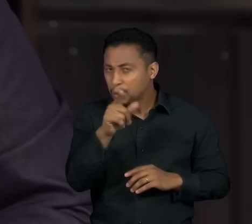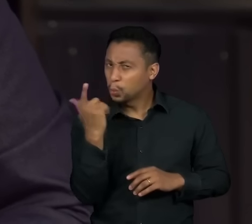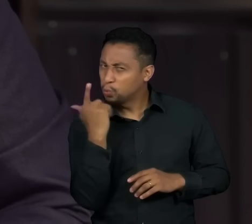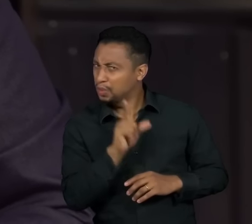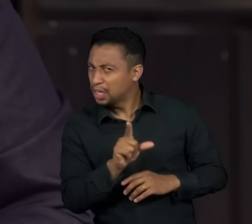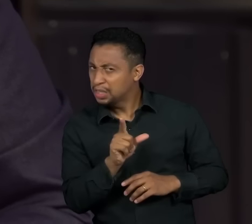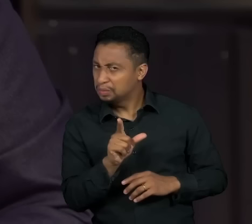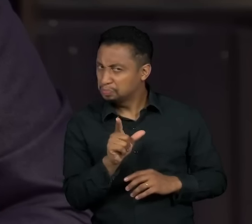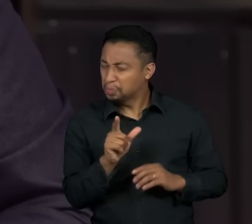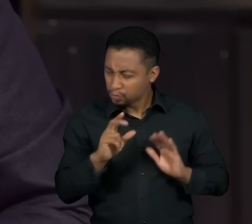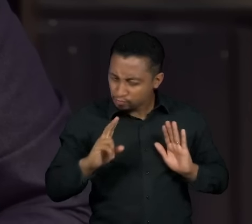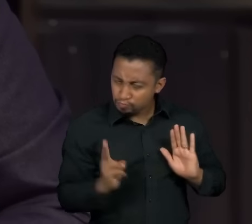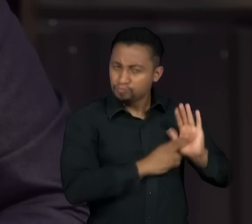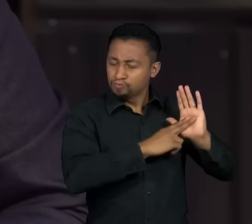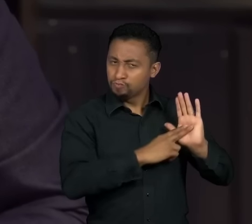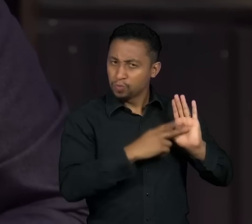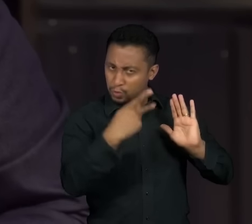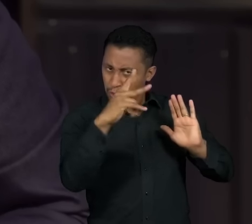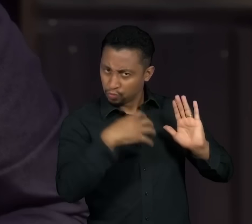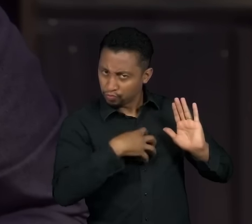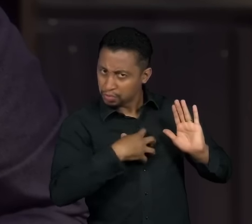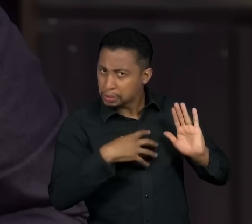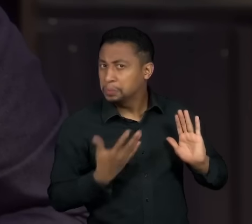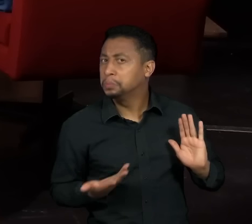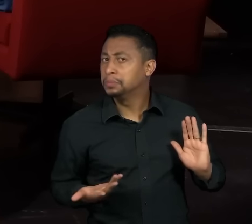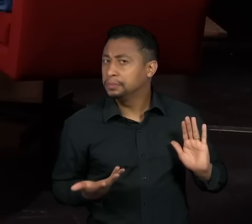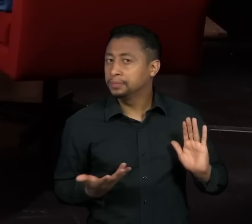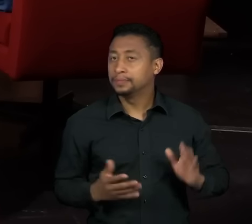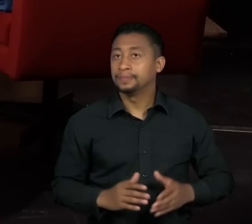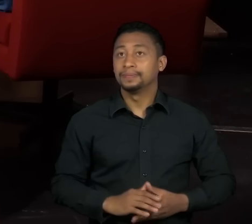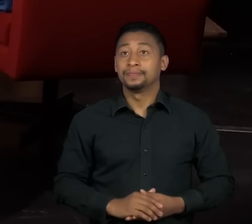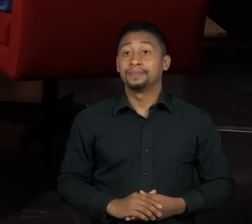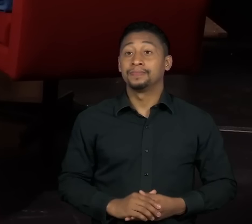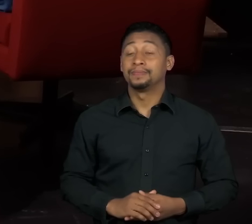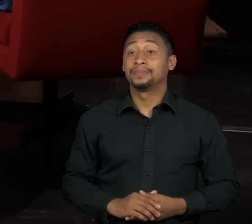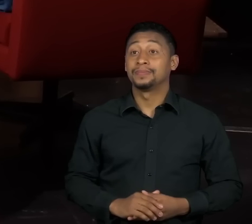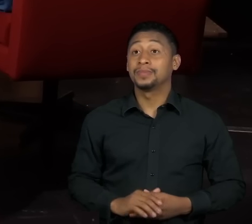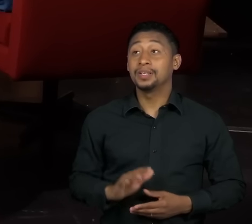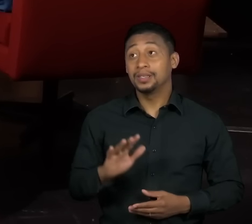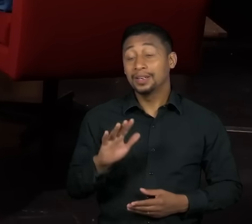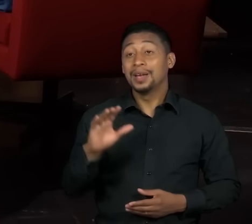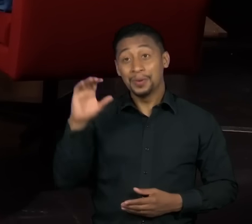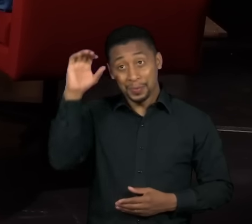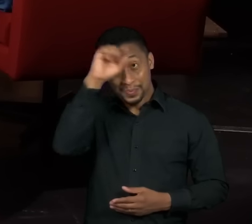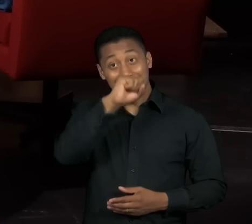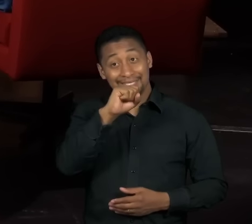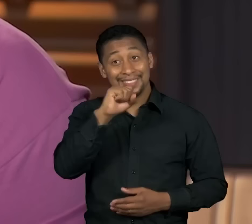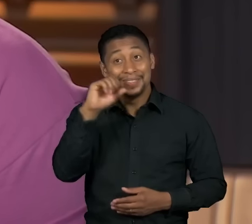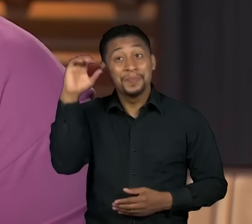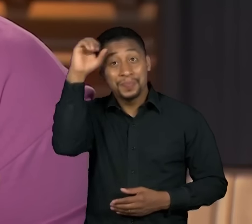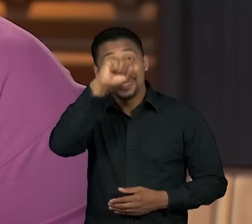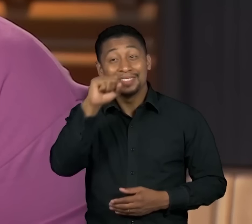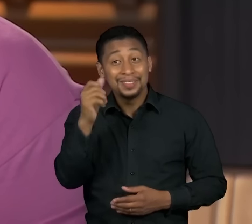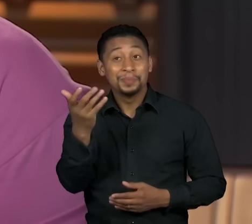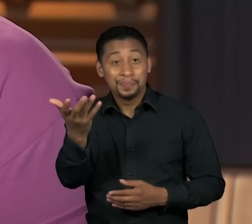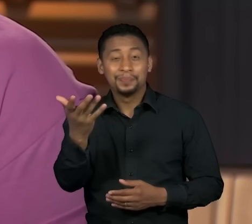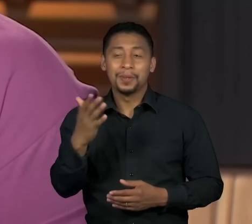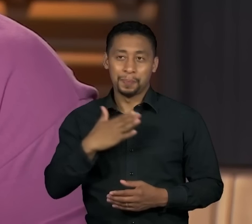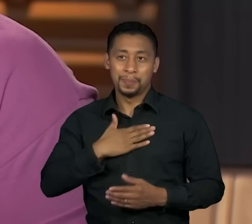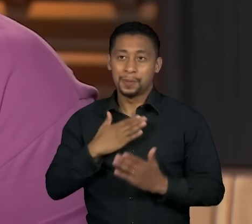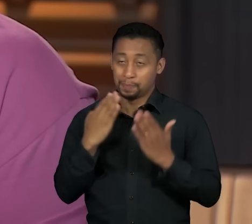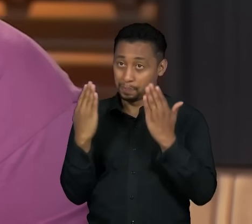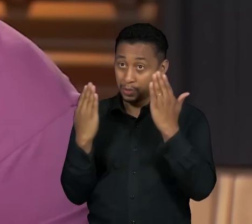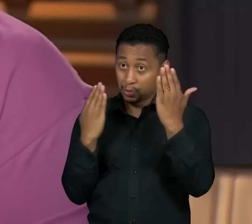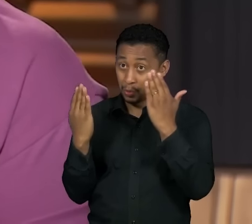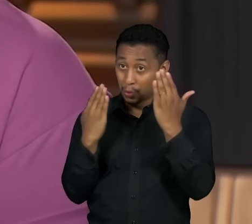isso? Ser quem você é? Eu acho que eu aprendi isso com ele. É? É. A minha psicóloga trabalhou